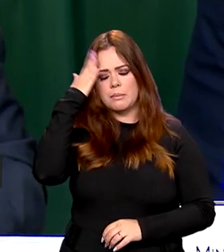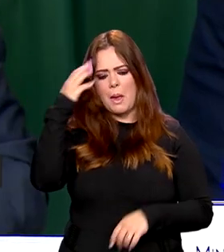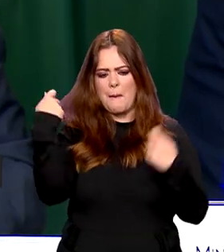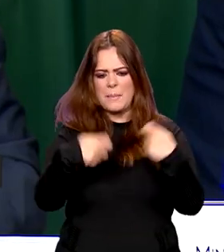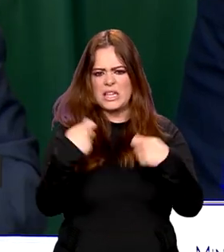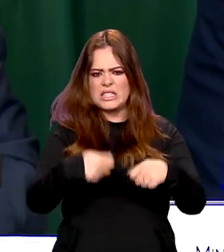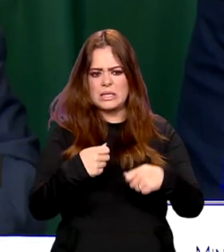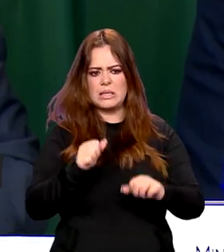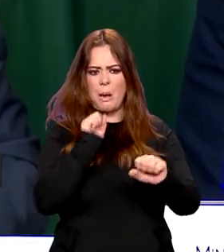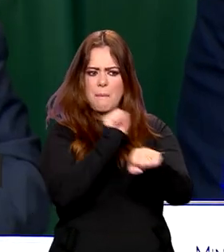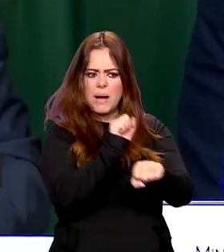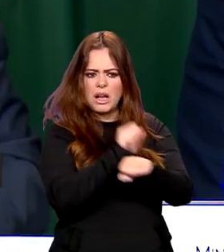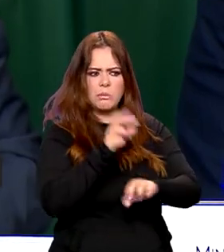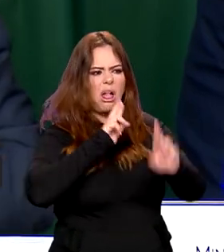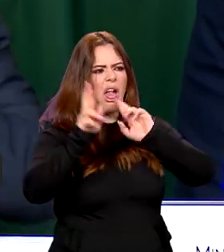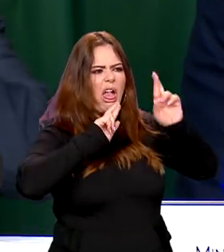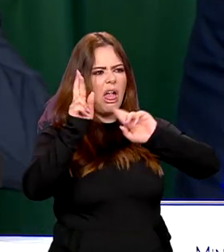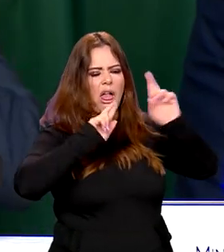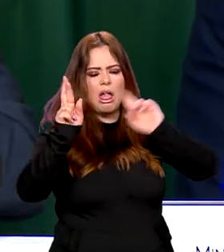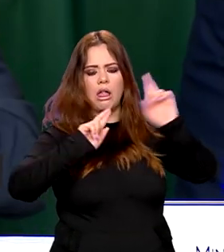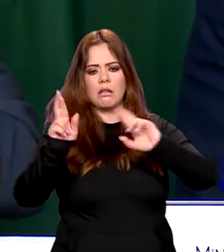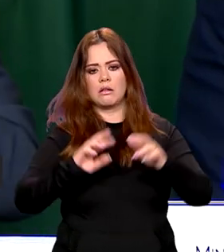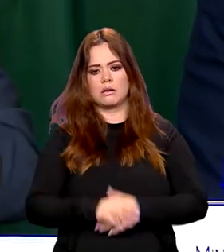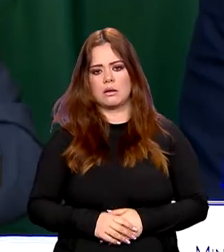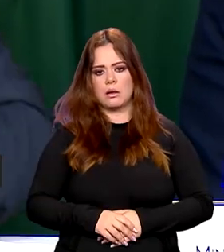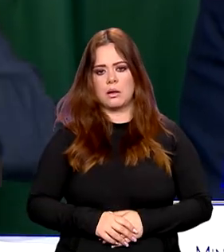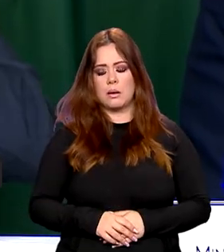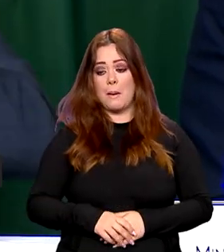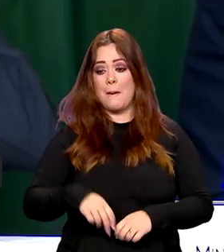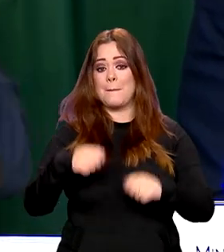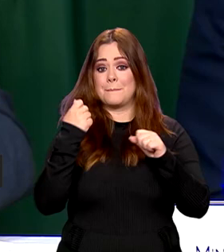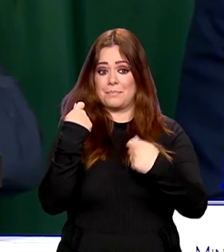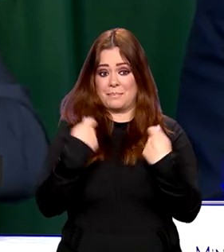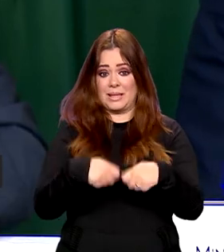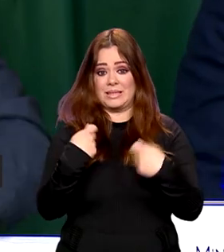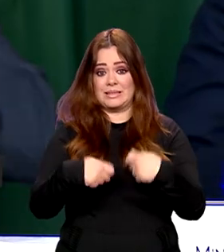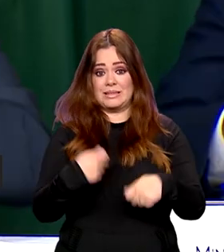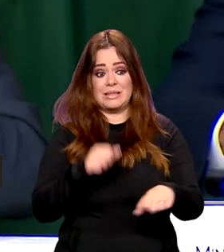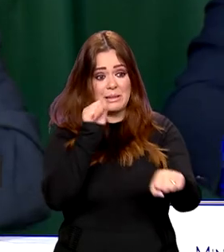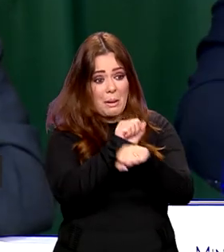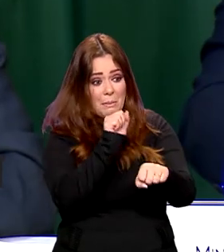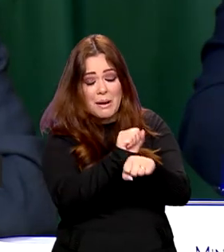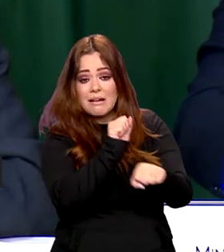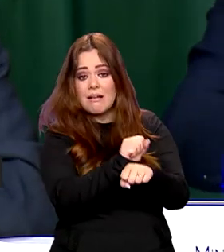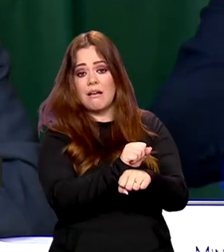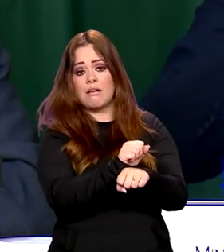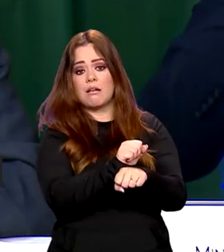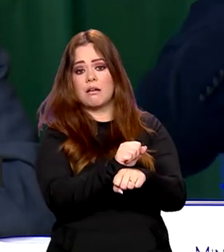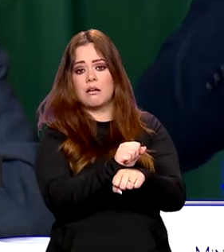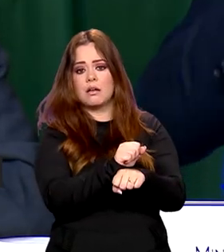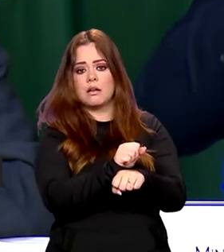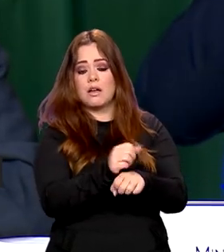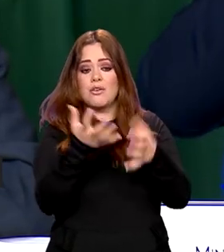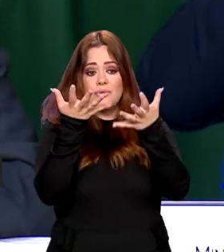reclamar. É preciso parar de lamentar e discutir como fazer e vamos fazer.